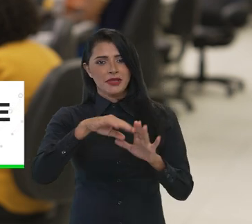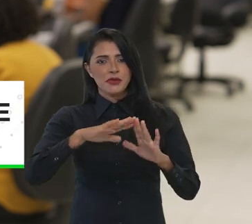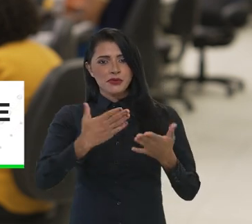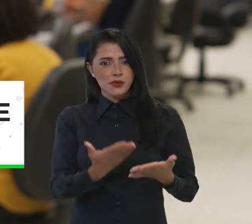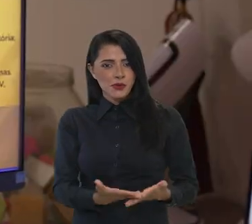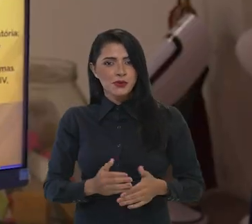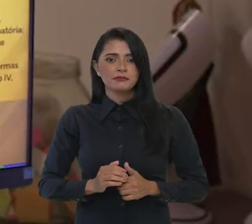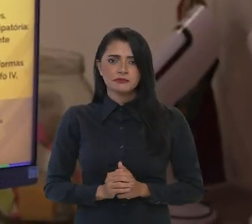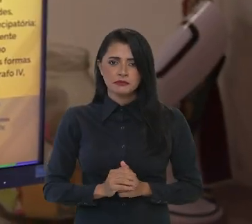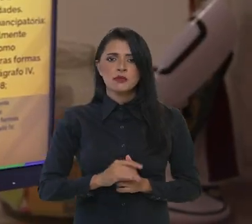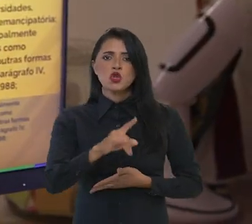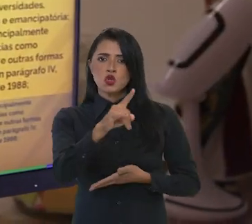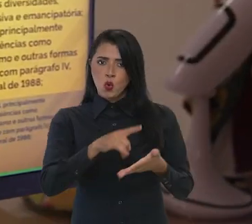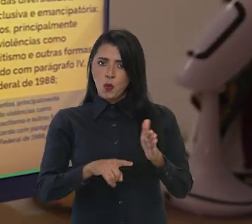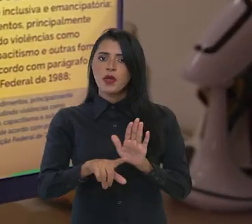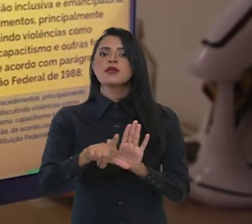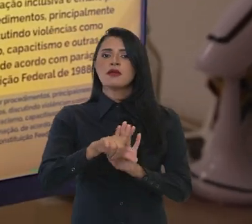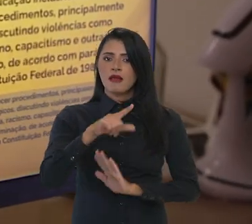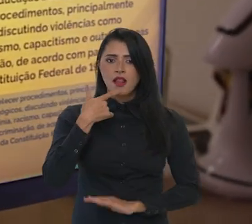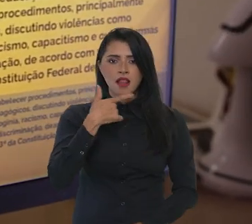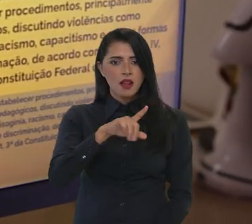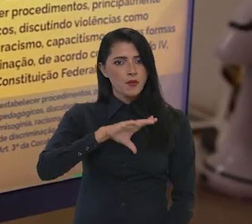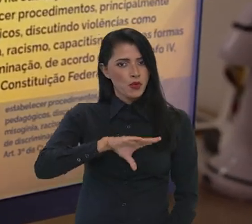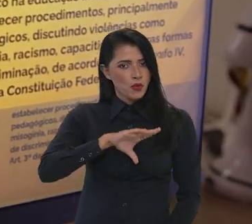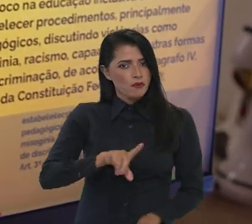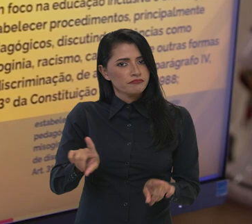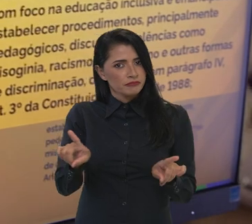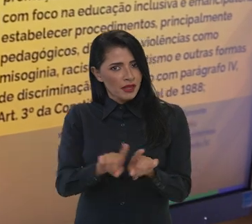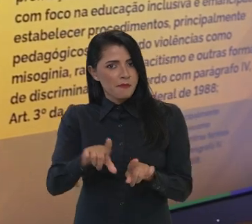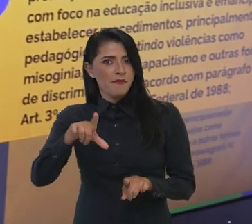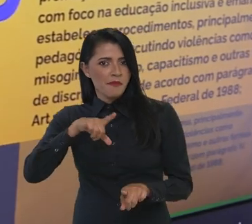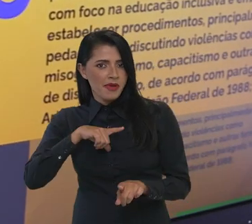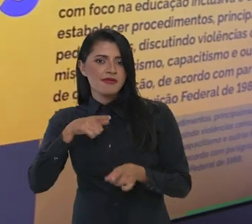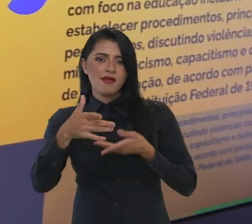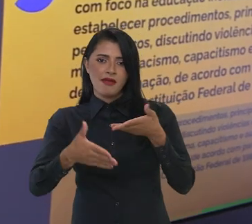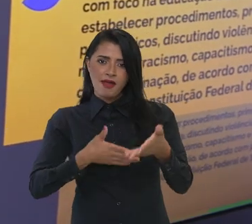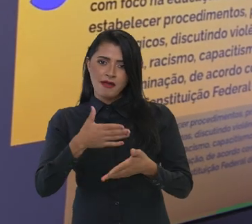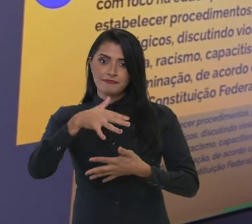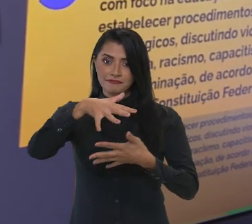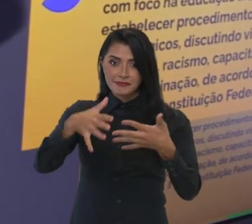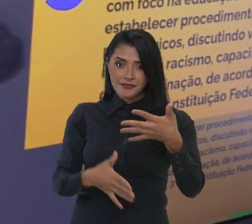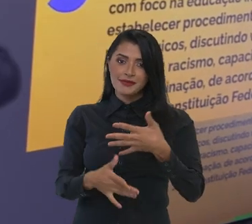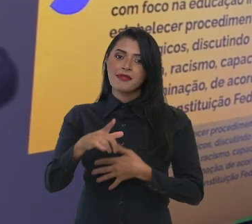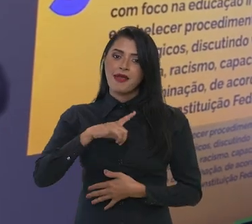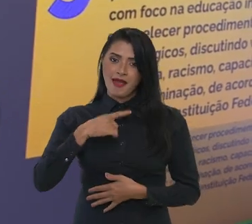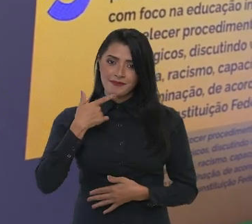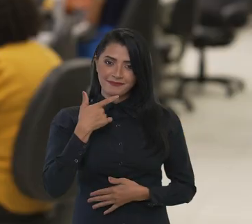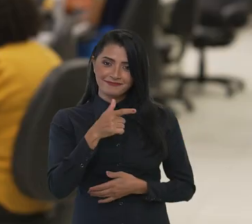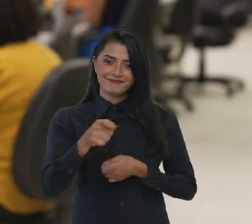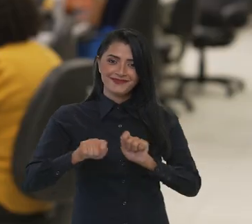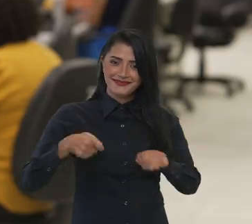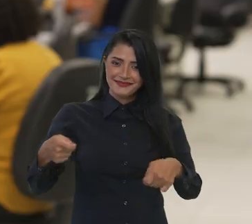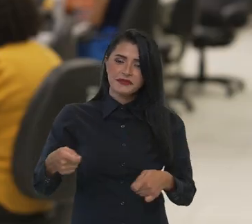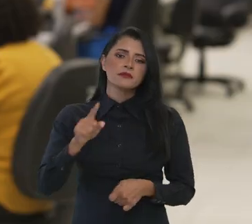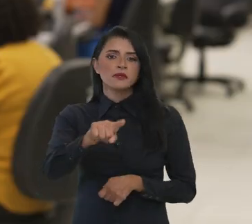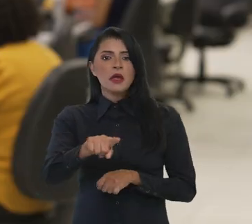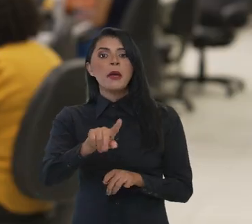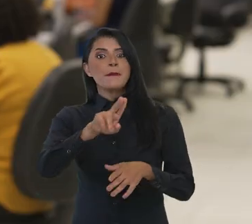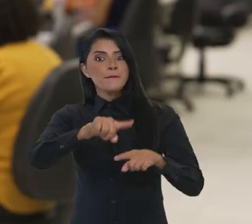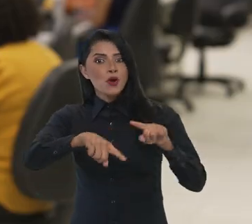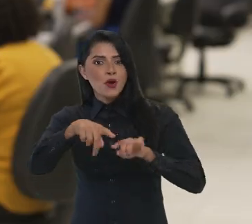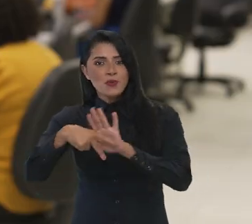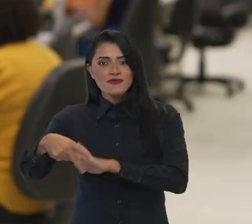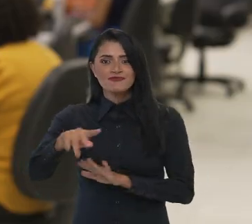ambiente escolar. Além do documento em português, agora o conteúdo está disponível na língua brasileira de sinais. O material é